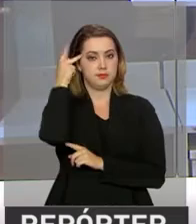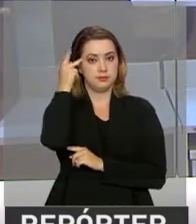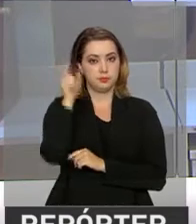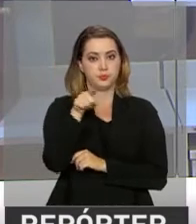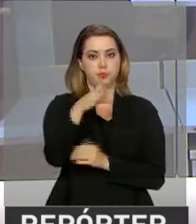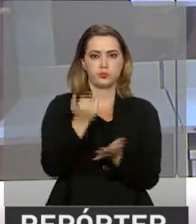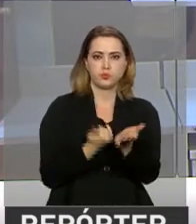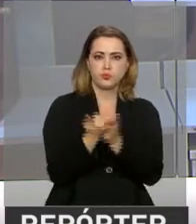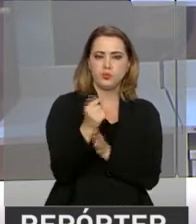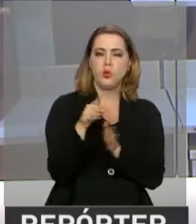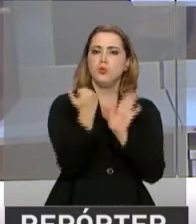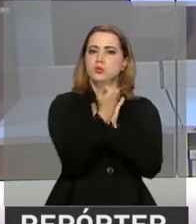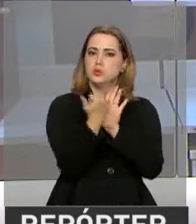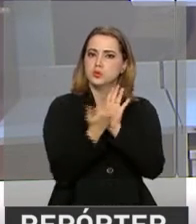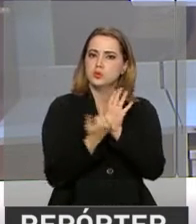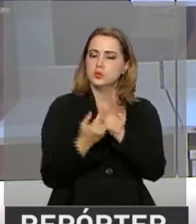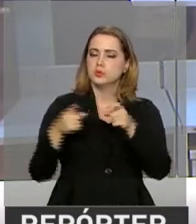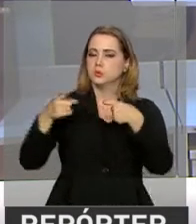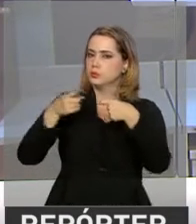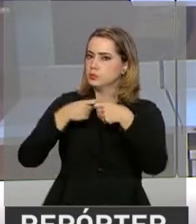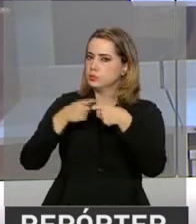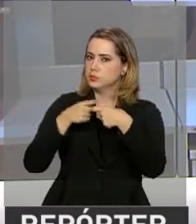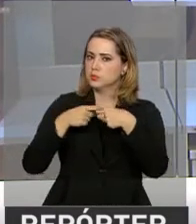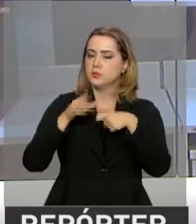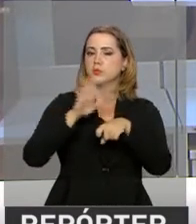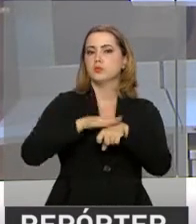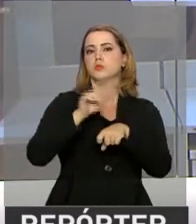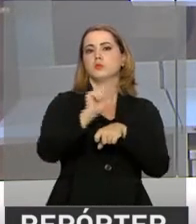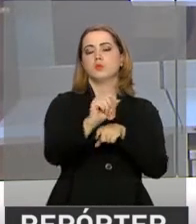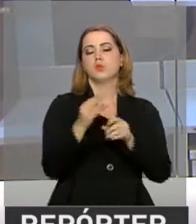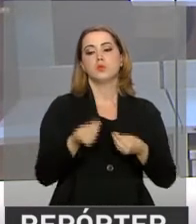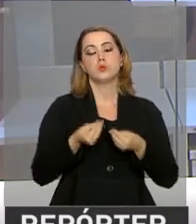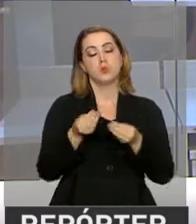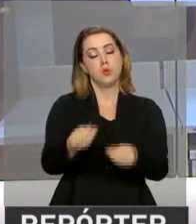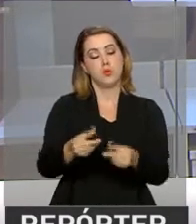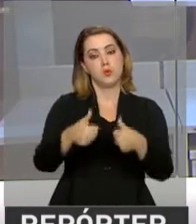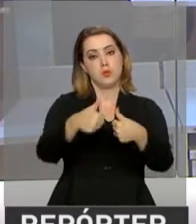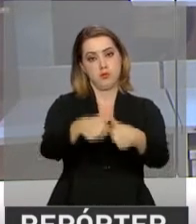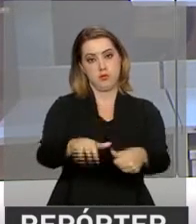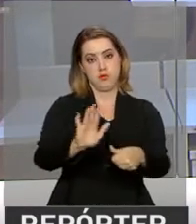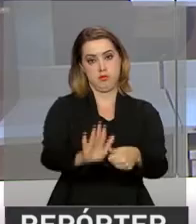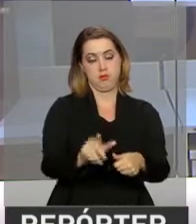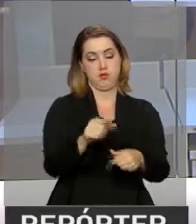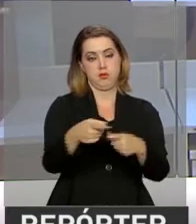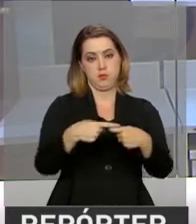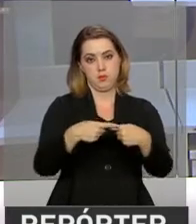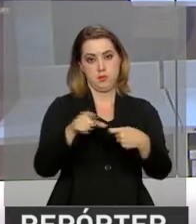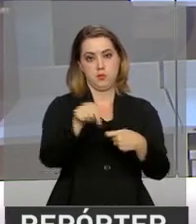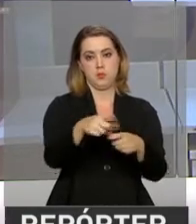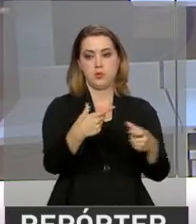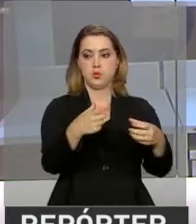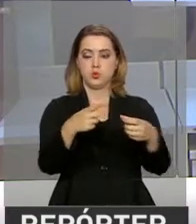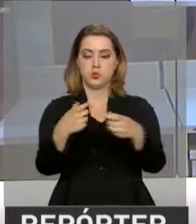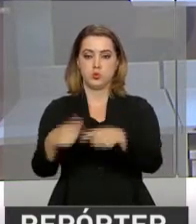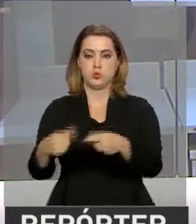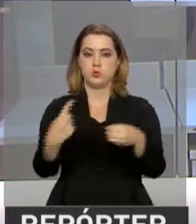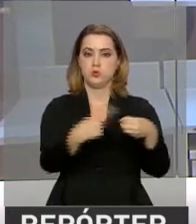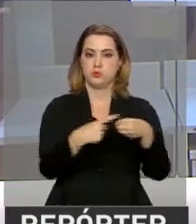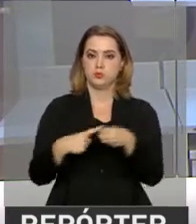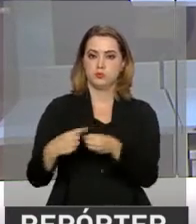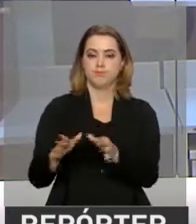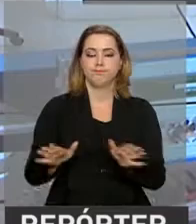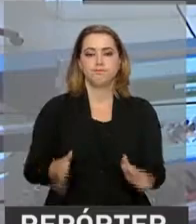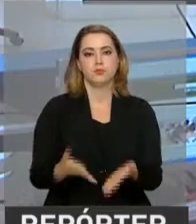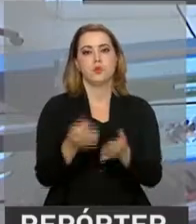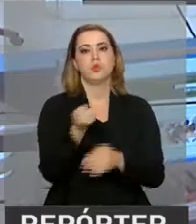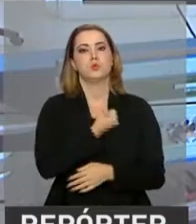do programa Mais Médicos, que além de estabelecer profissionais de saúde em municípios que precisam, busca aumentar o número de médicos no